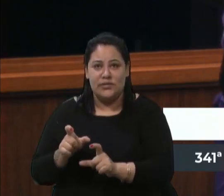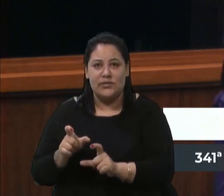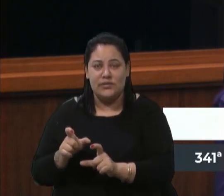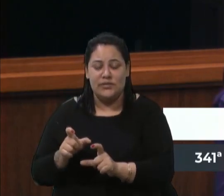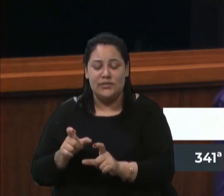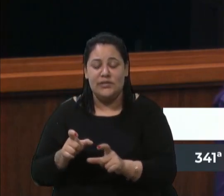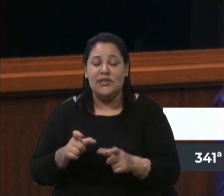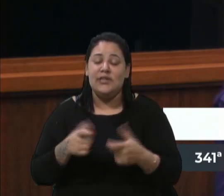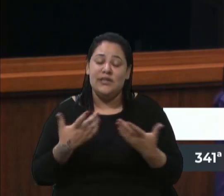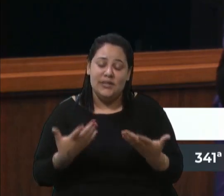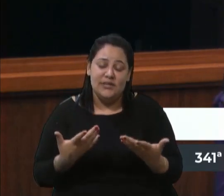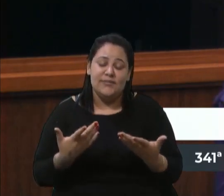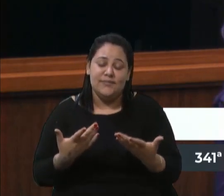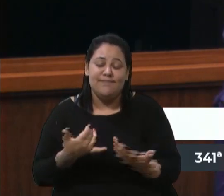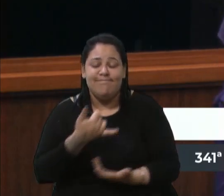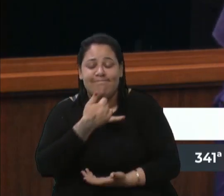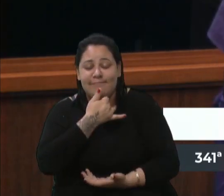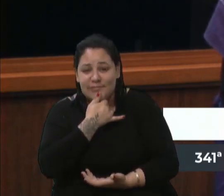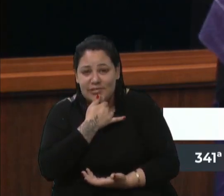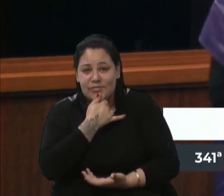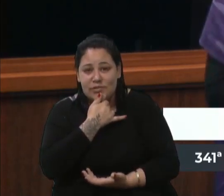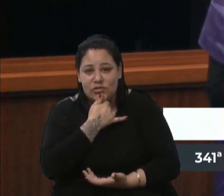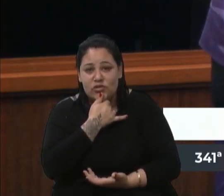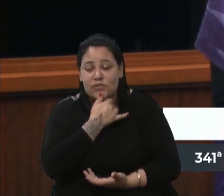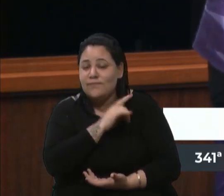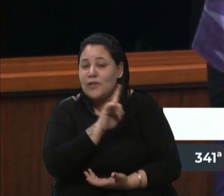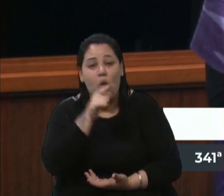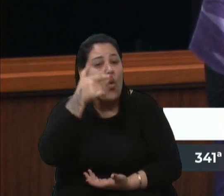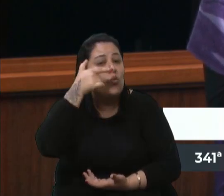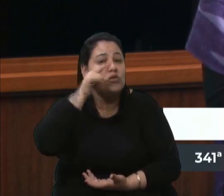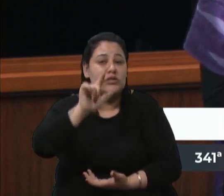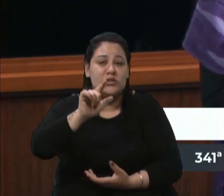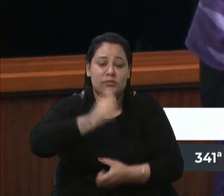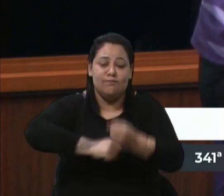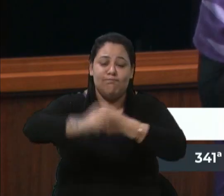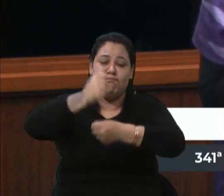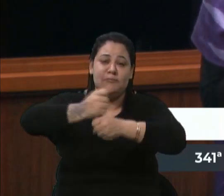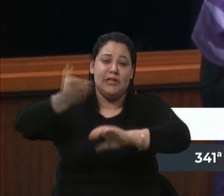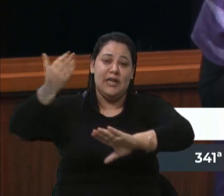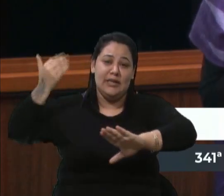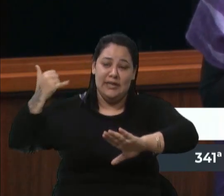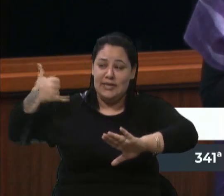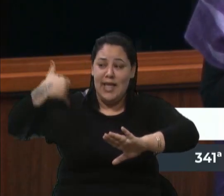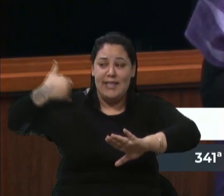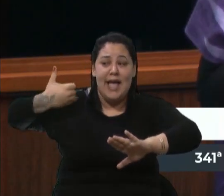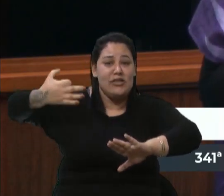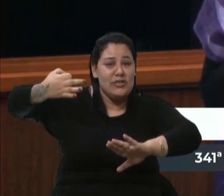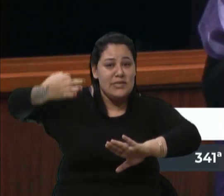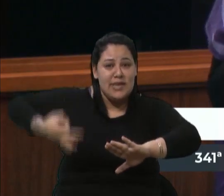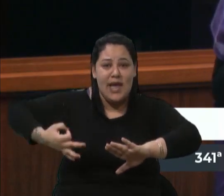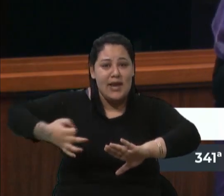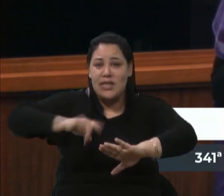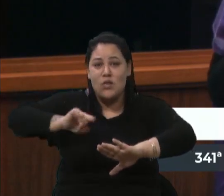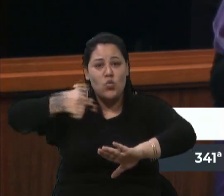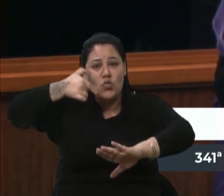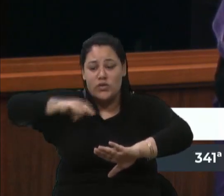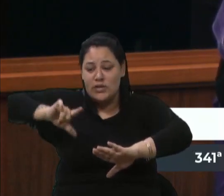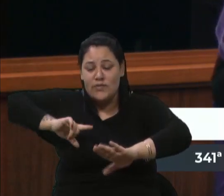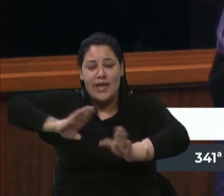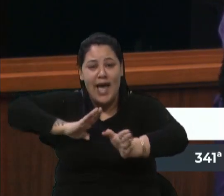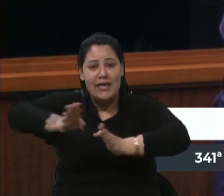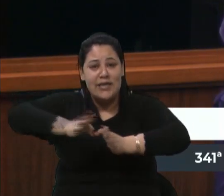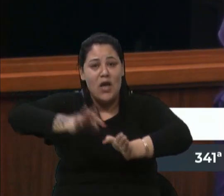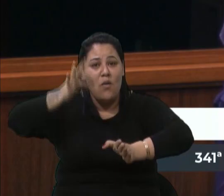motivos variáveis, não conseguiram, na idade correta ou na idade regular,